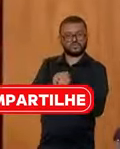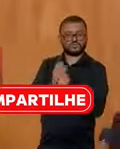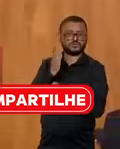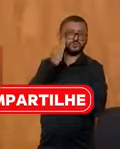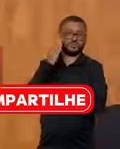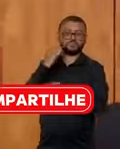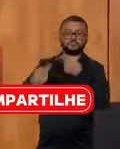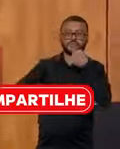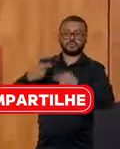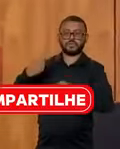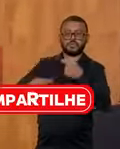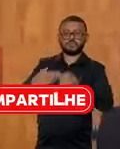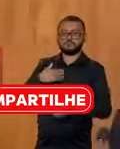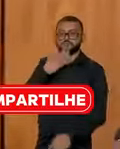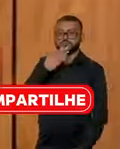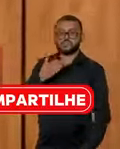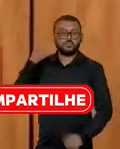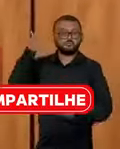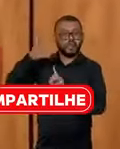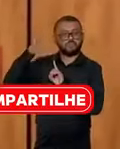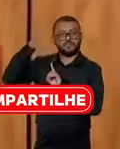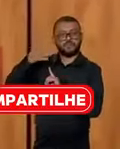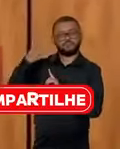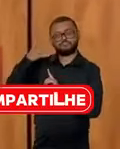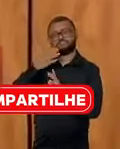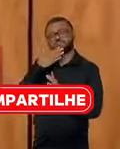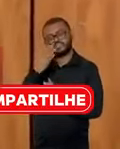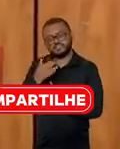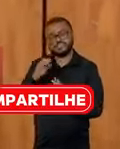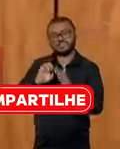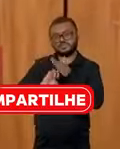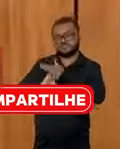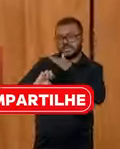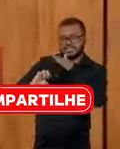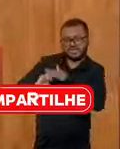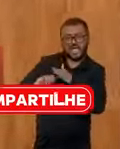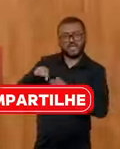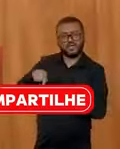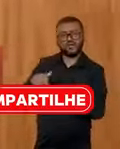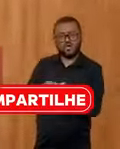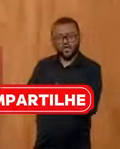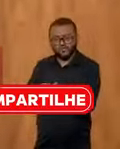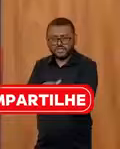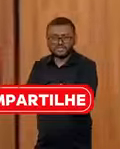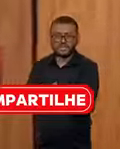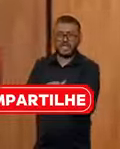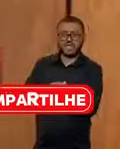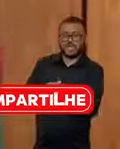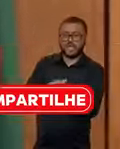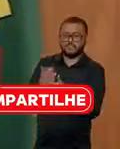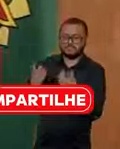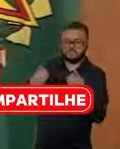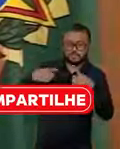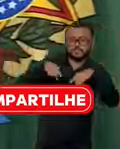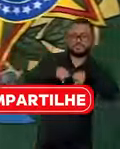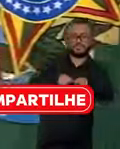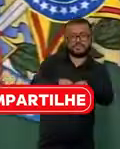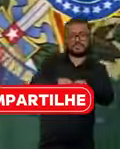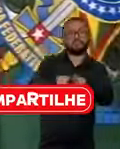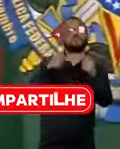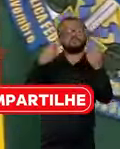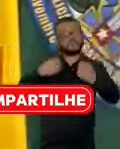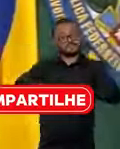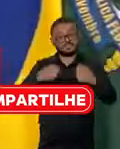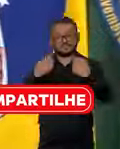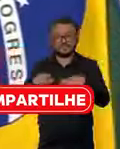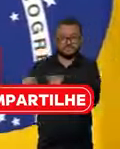fiz um discurso apelando para que os empresários conversem, façam parcerias, sabe? Porque é preciso